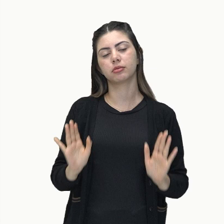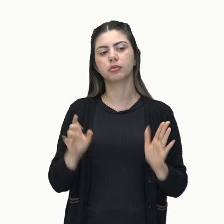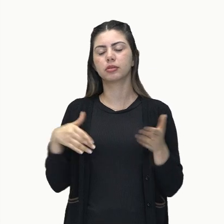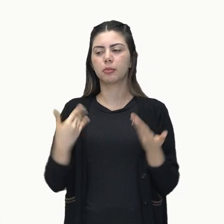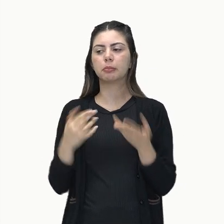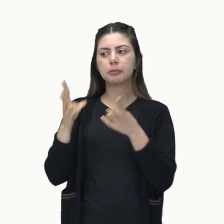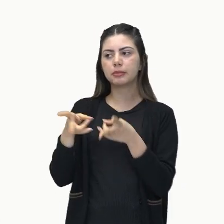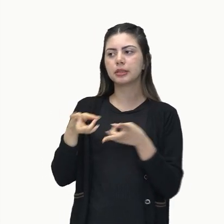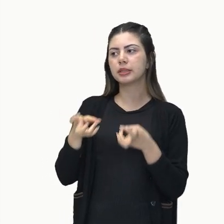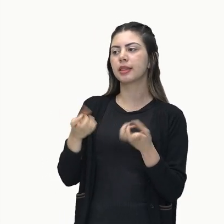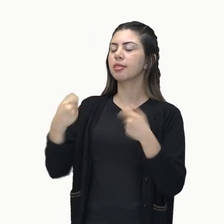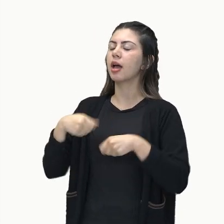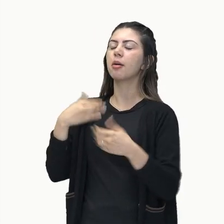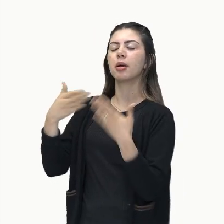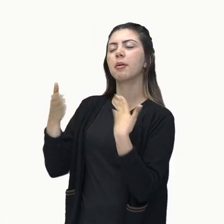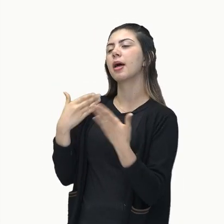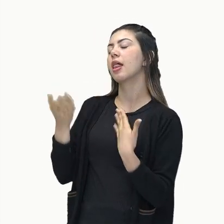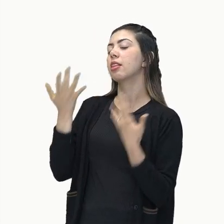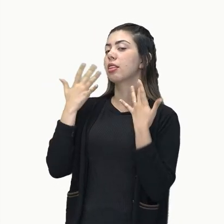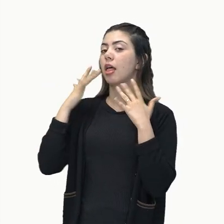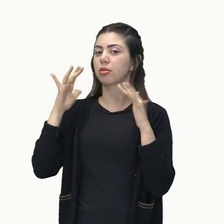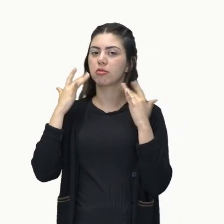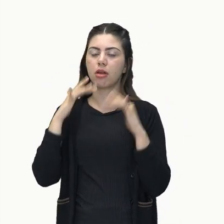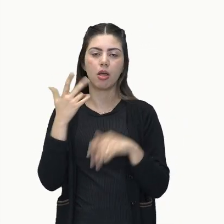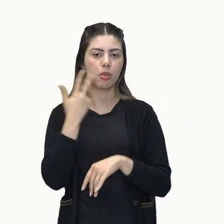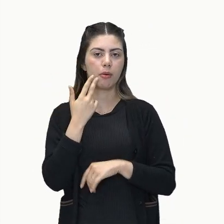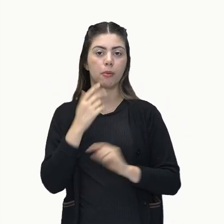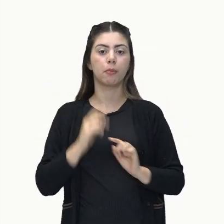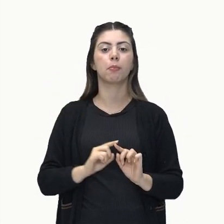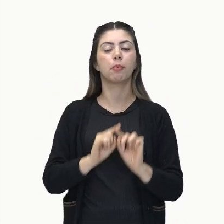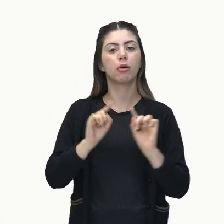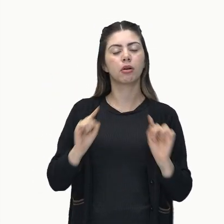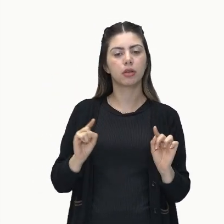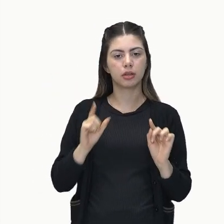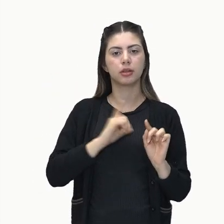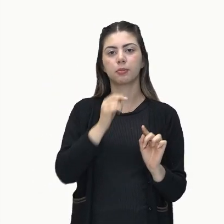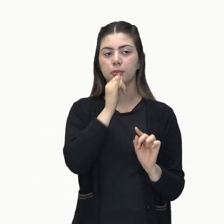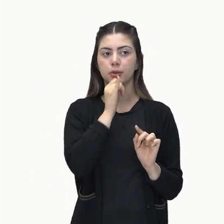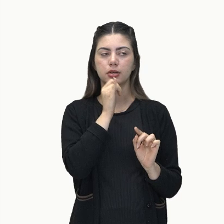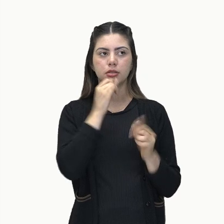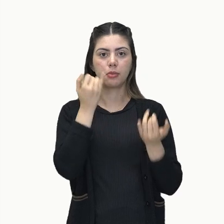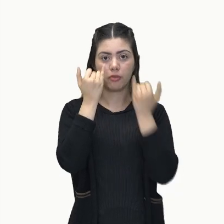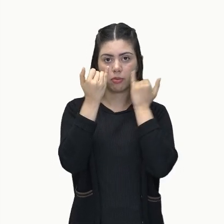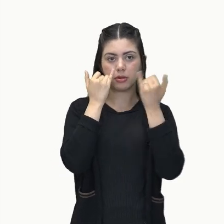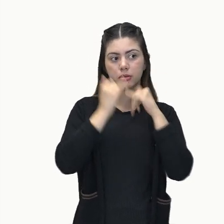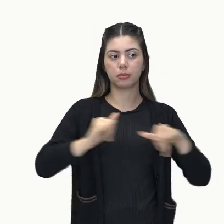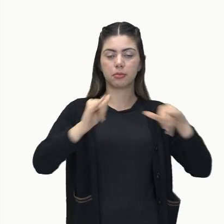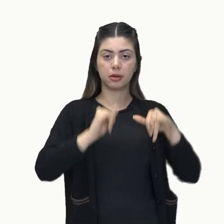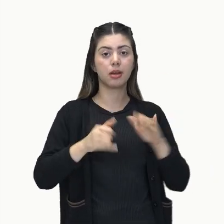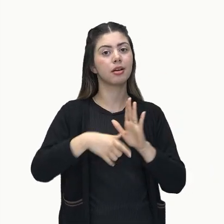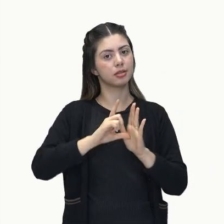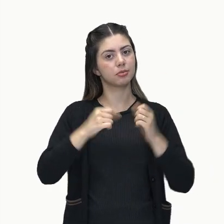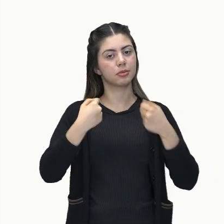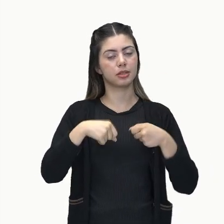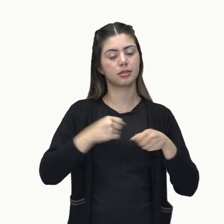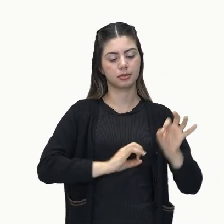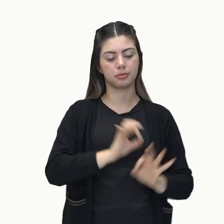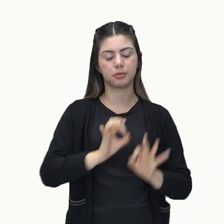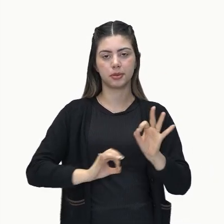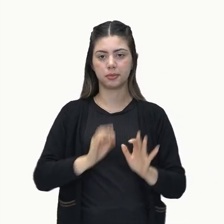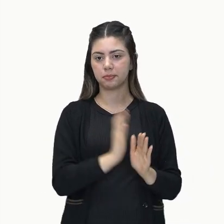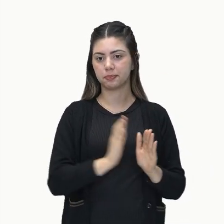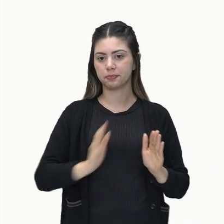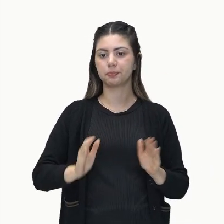captar a essência da coisa no natural. Mas no caso de um noticioso, uma preparação sempre cai bem, né? A notícia no podcast permite